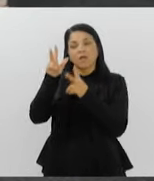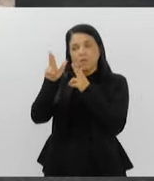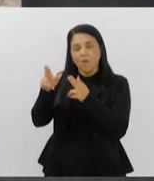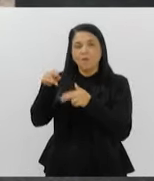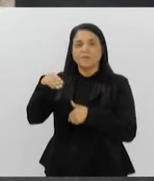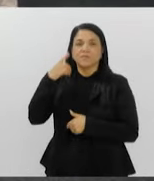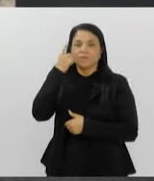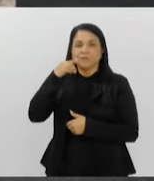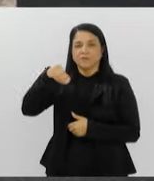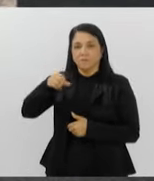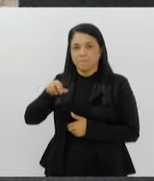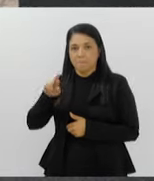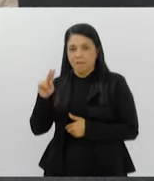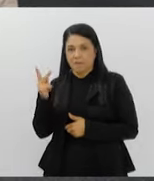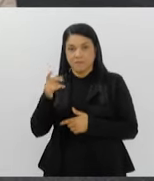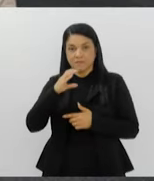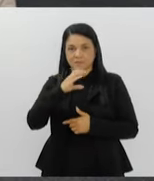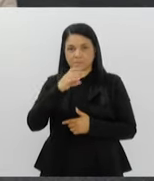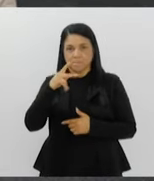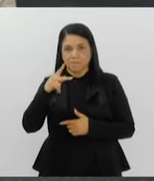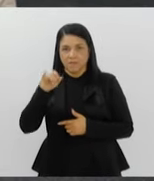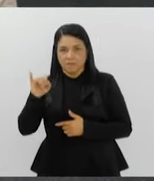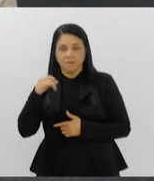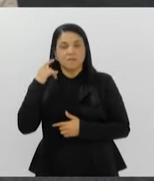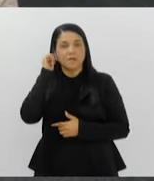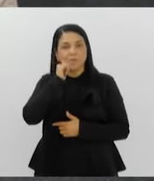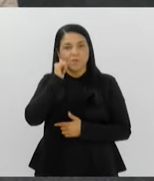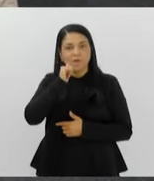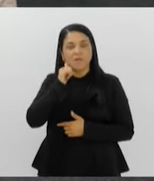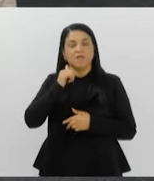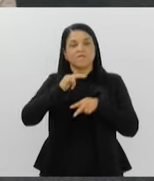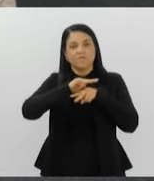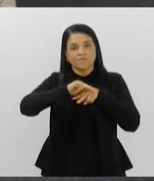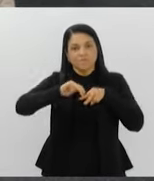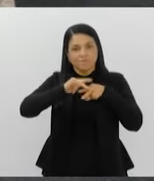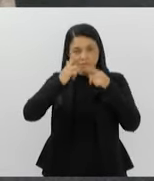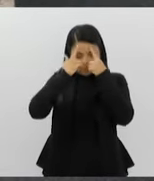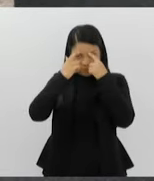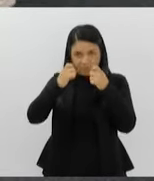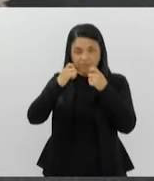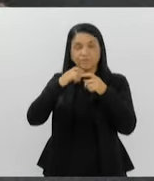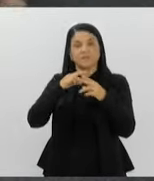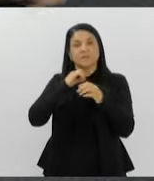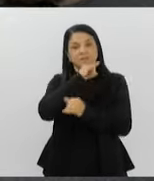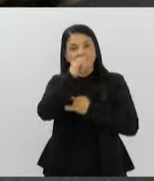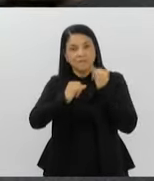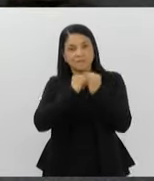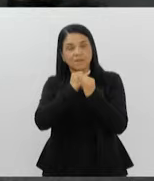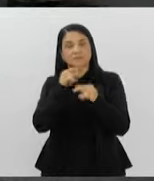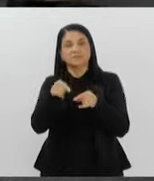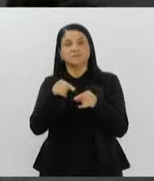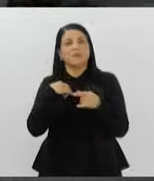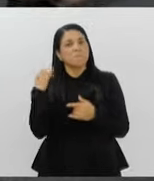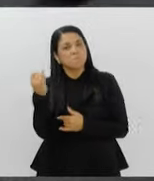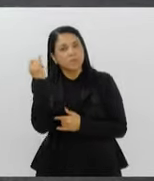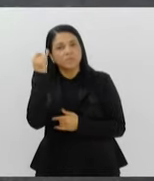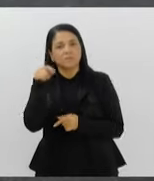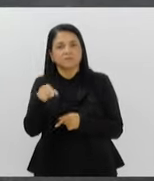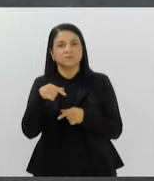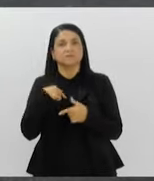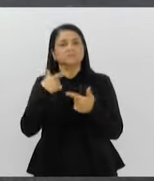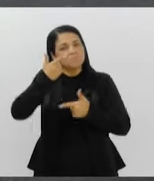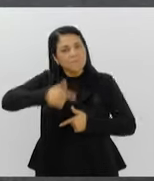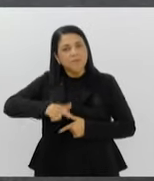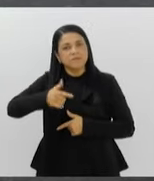na CPI da Mulher, da violência política de gênero cibernética também, é importantíssimo para que tenhamos